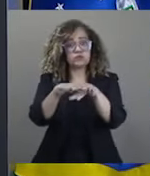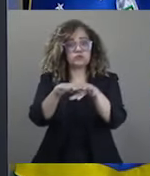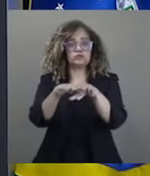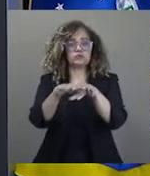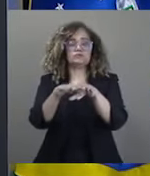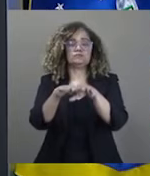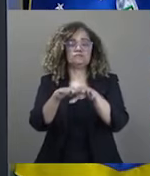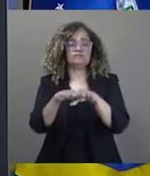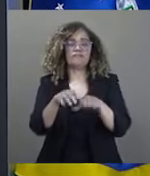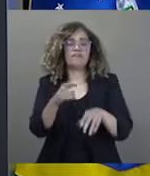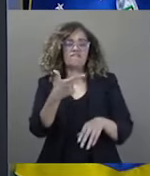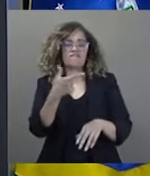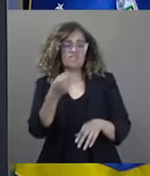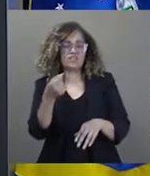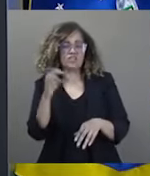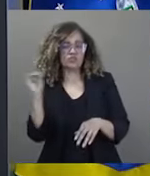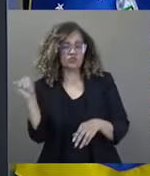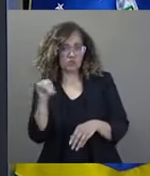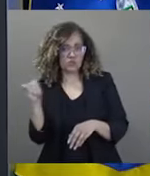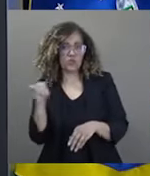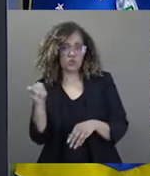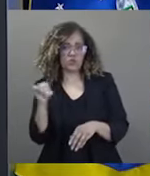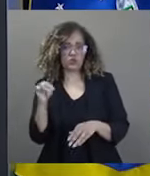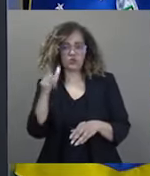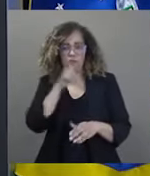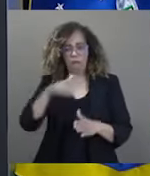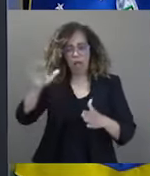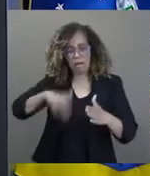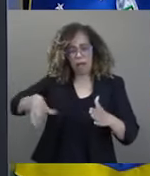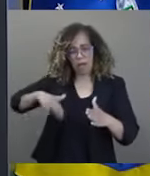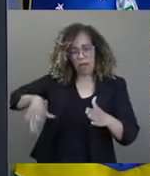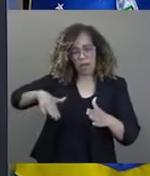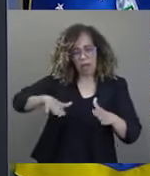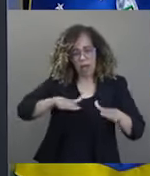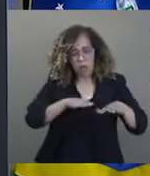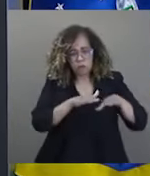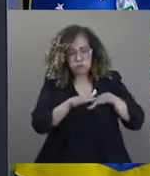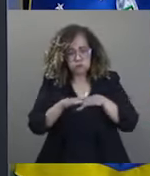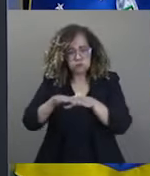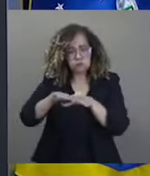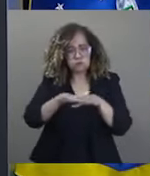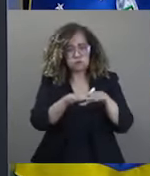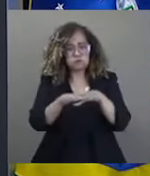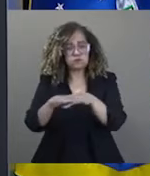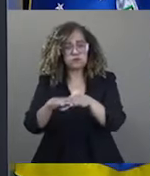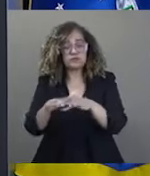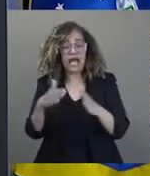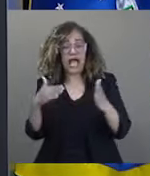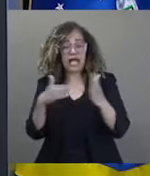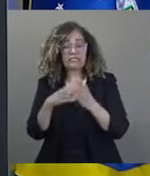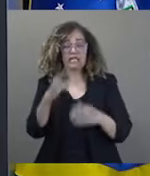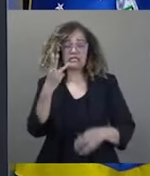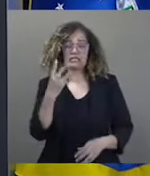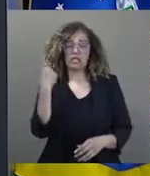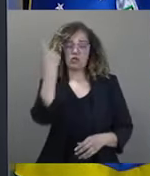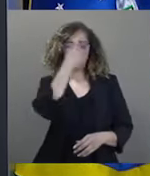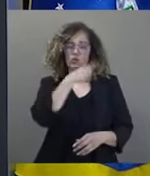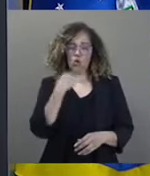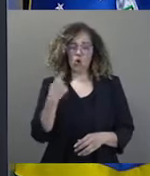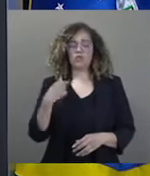varia de 20 minutos a 2 hor ou até 3 horas Como já ocorreu